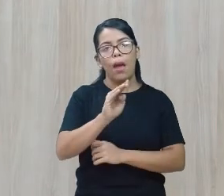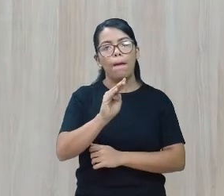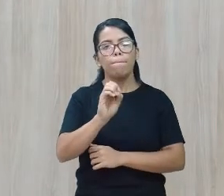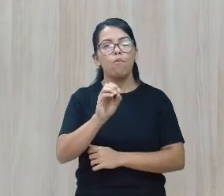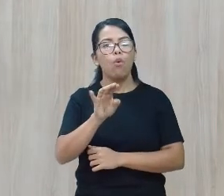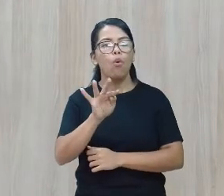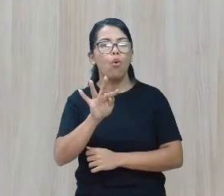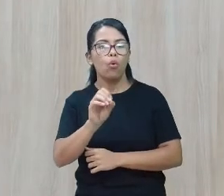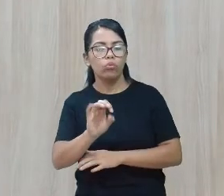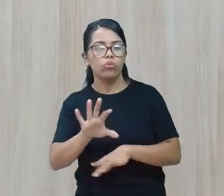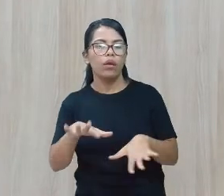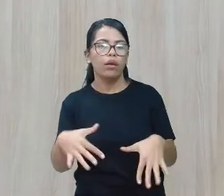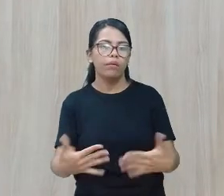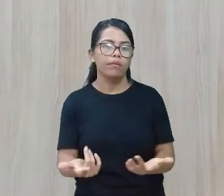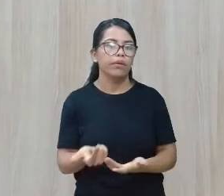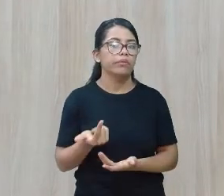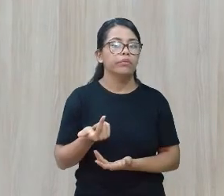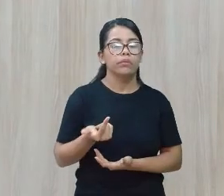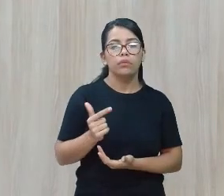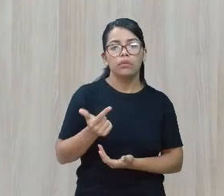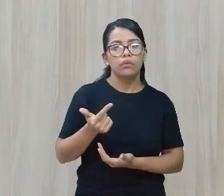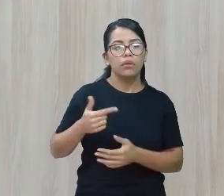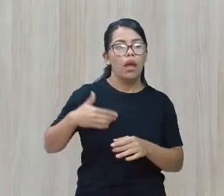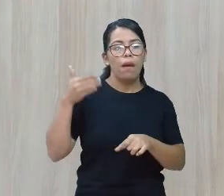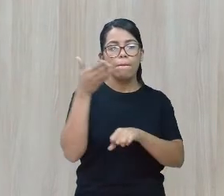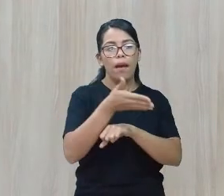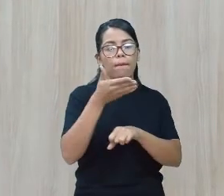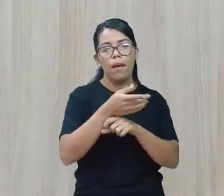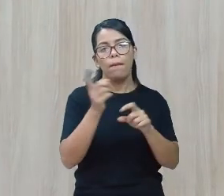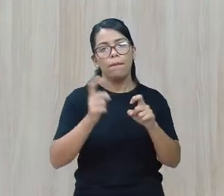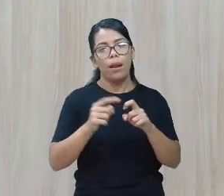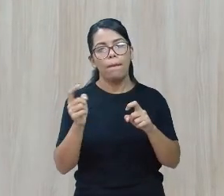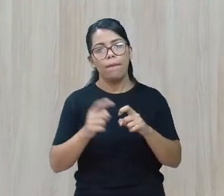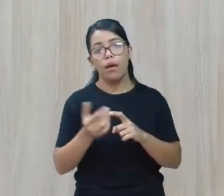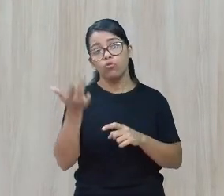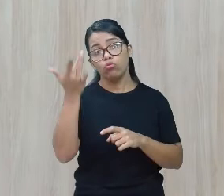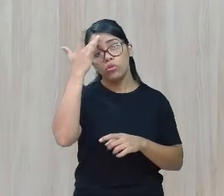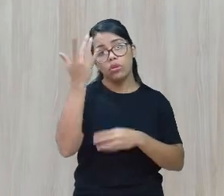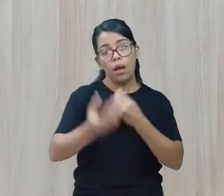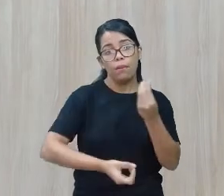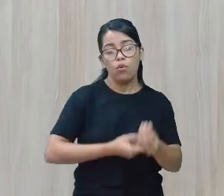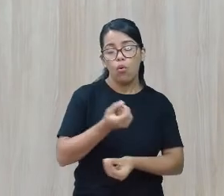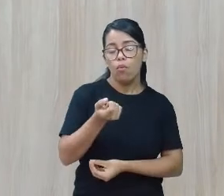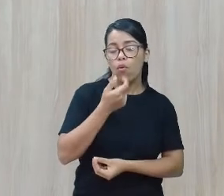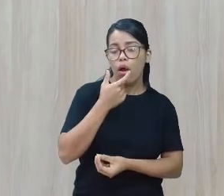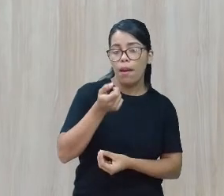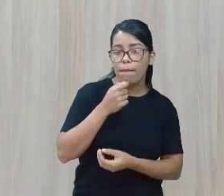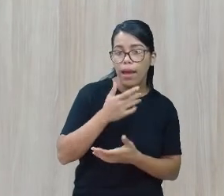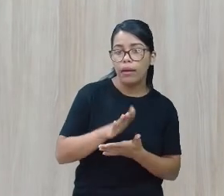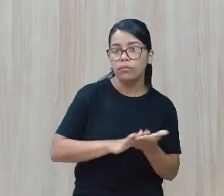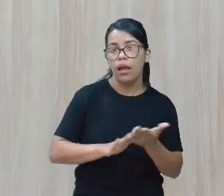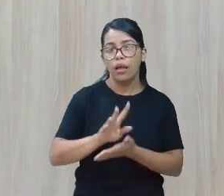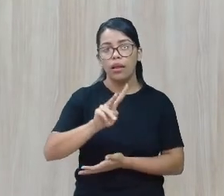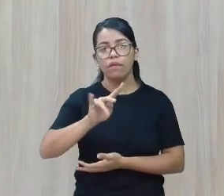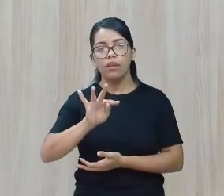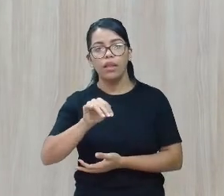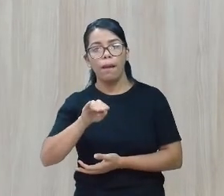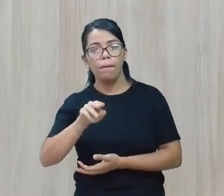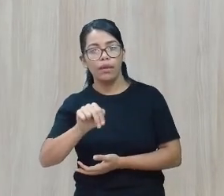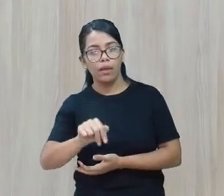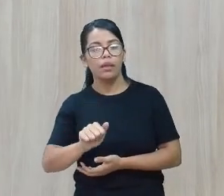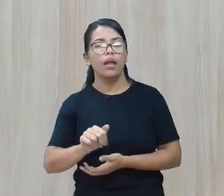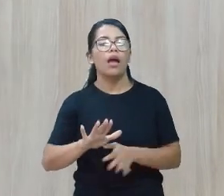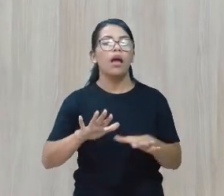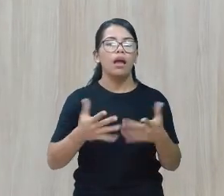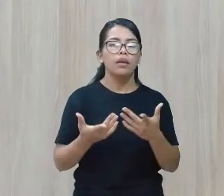exames, ver que remédio vai tomar, que vitaminas. Então, por isso que a gravidez na adolescência, ela também fornece bastante